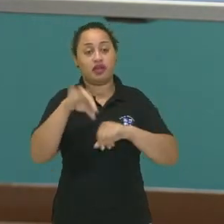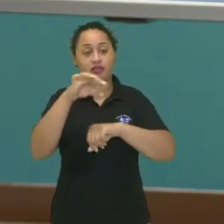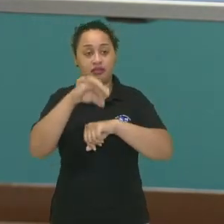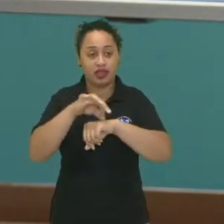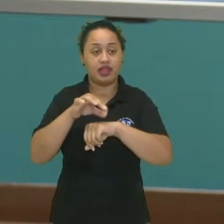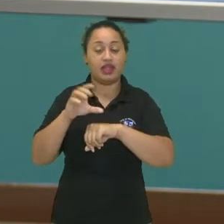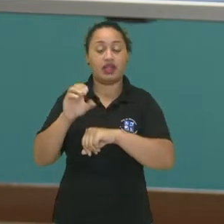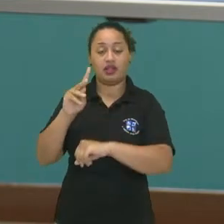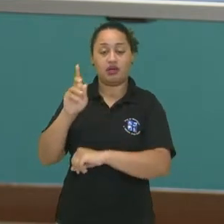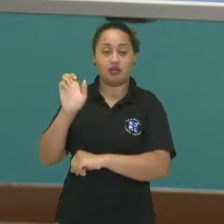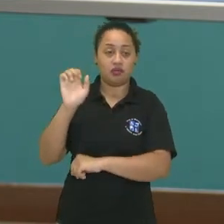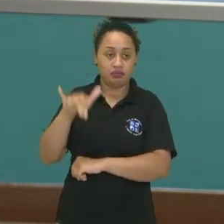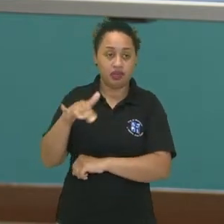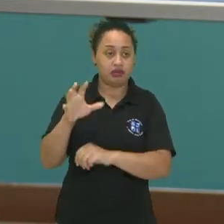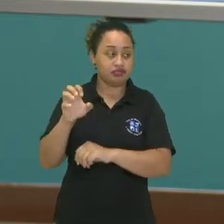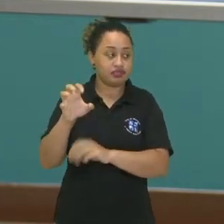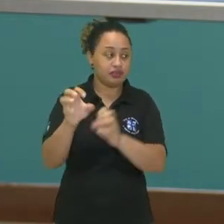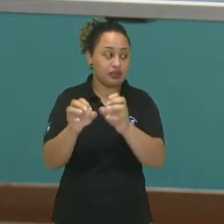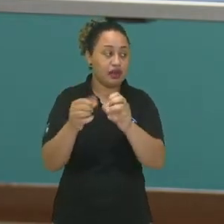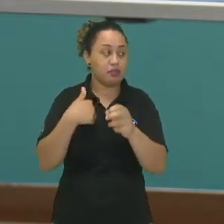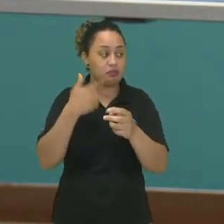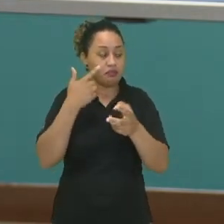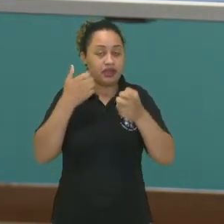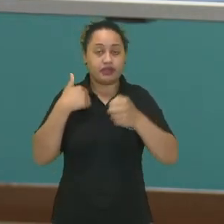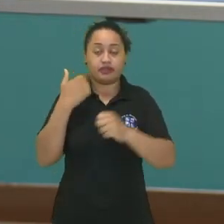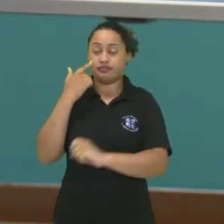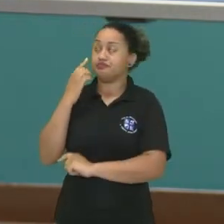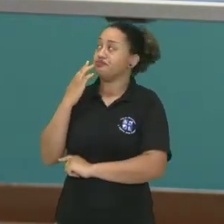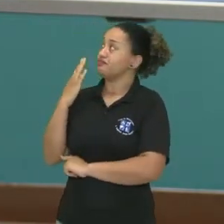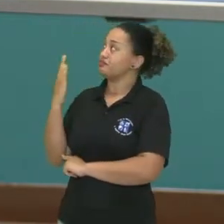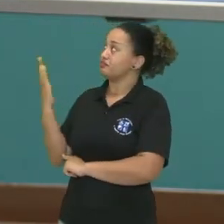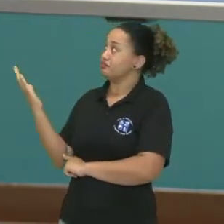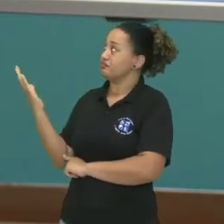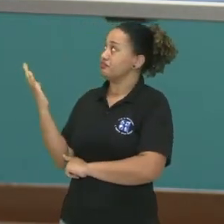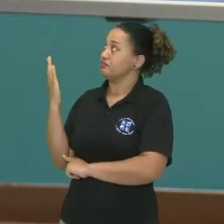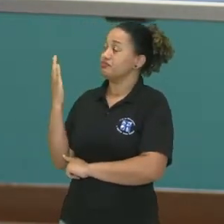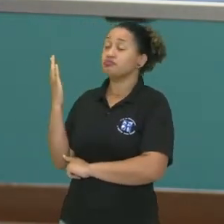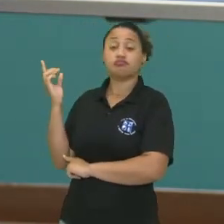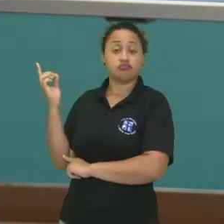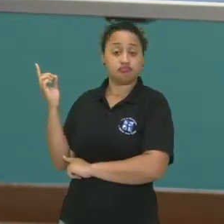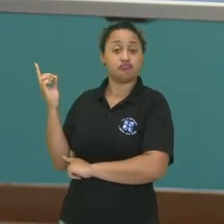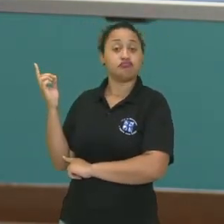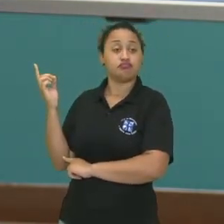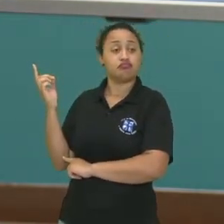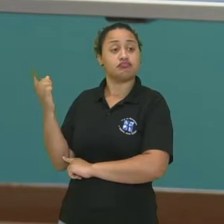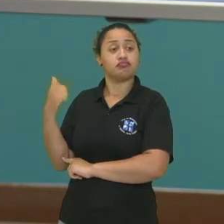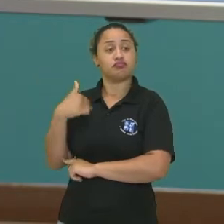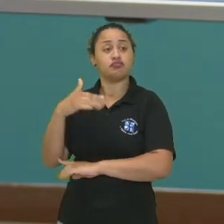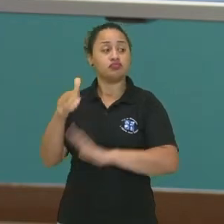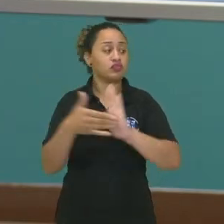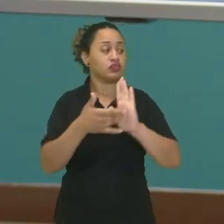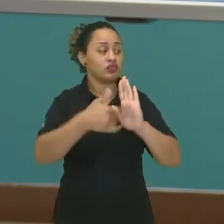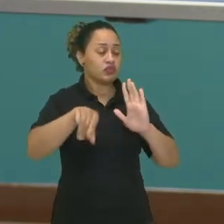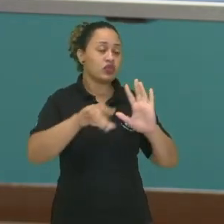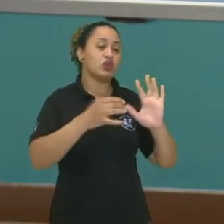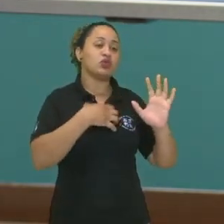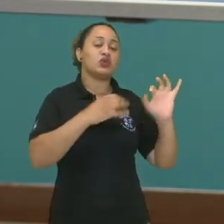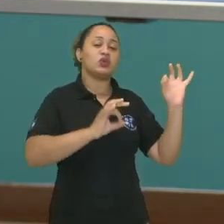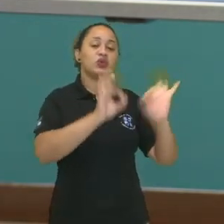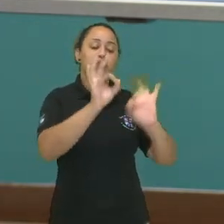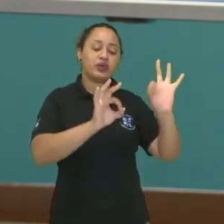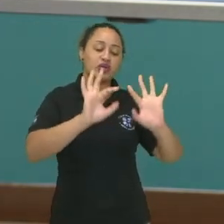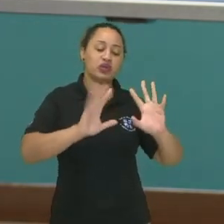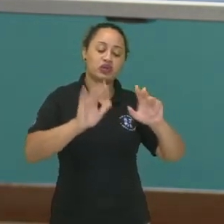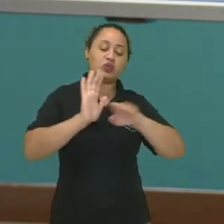espécies diferentes que trabalham em sociedade de um modo organizado, né, onde todos colaboram ali,